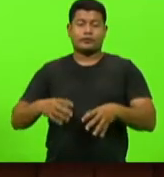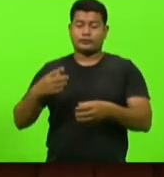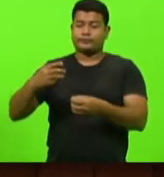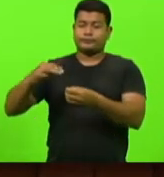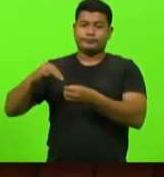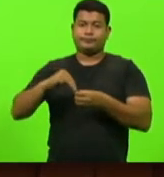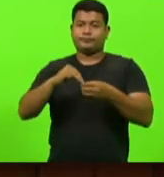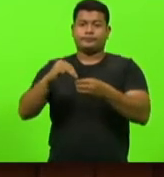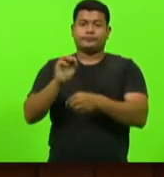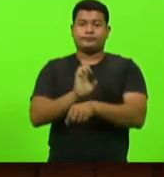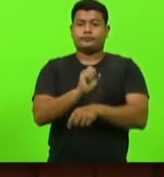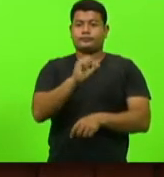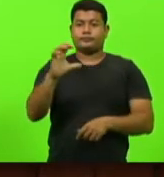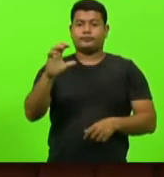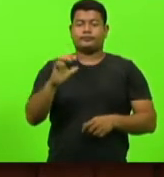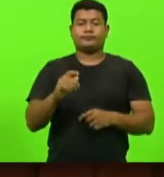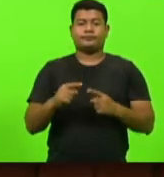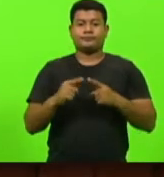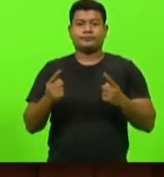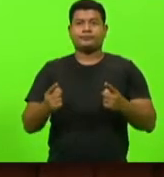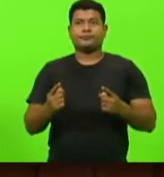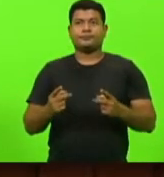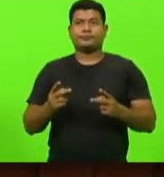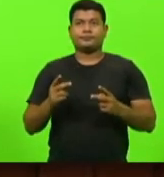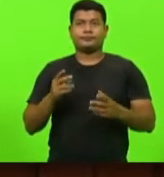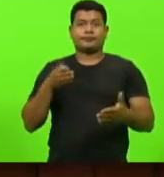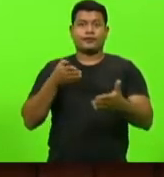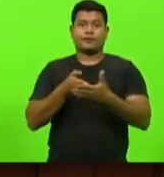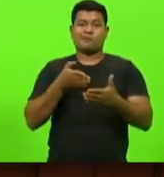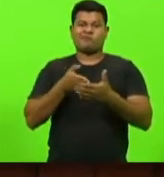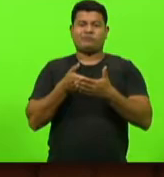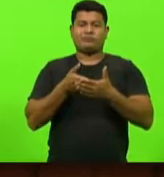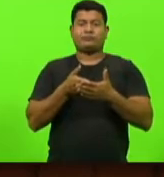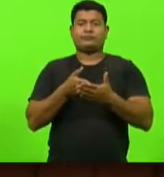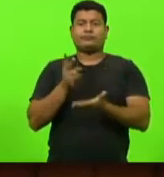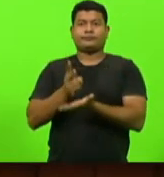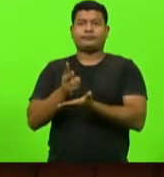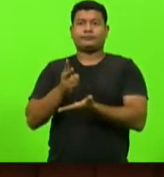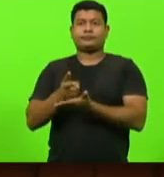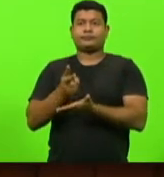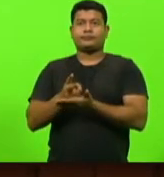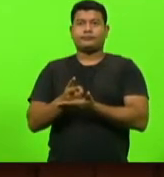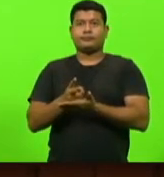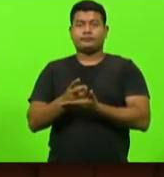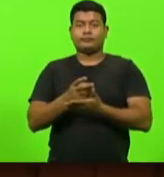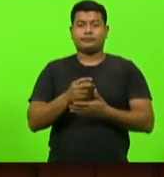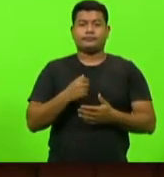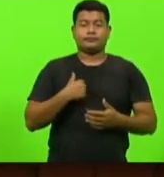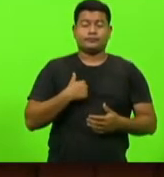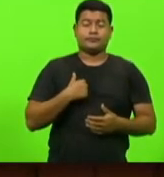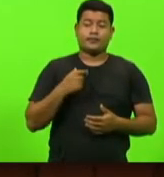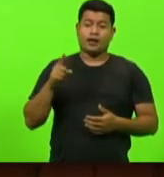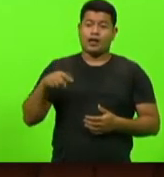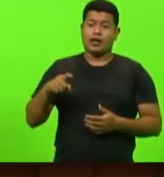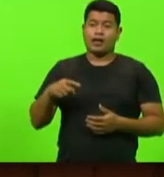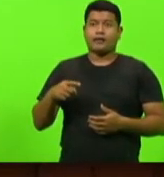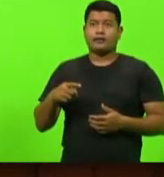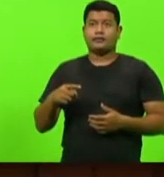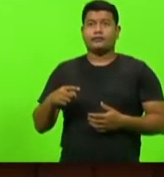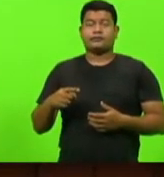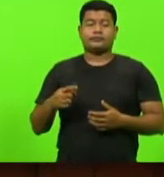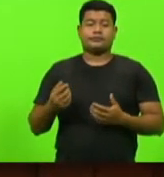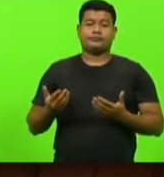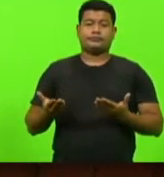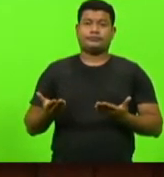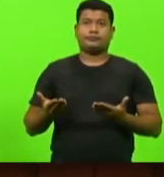Então, a manutenção deste veto, ao meu modesto ponto de vista, se apresenta como